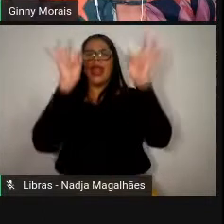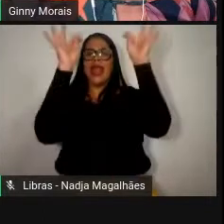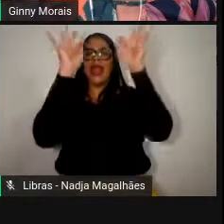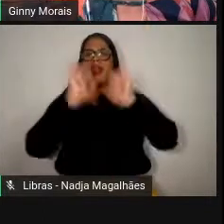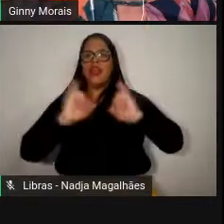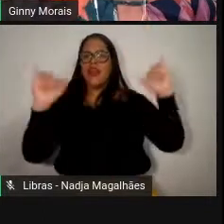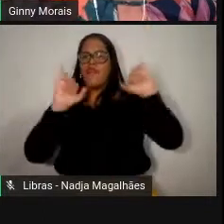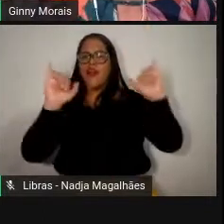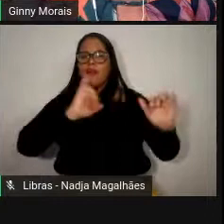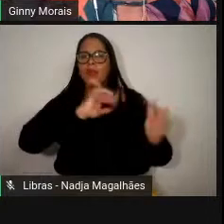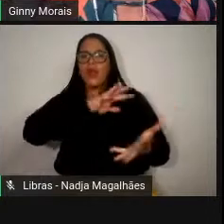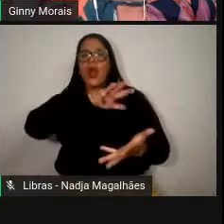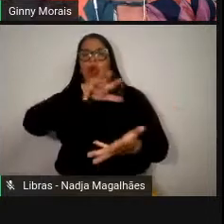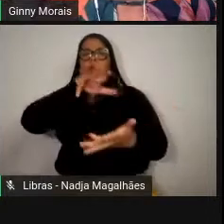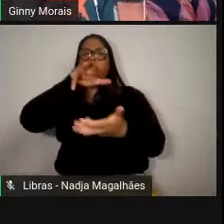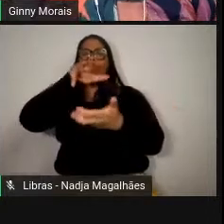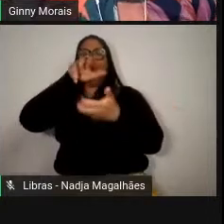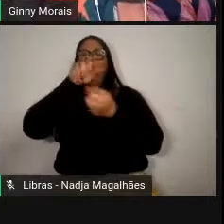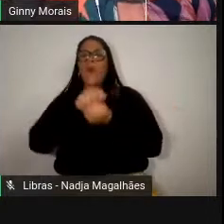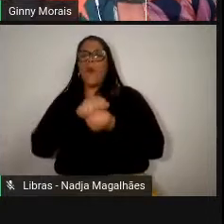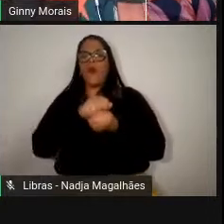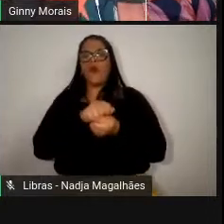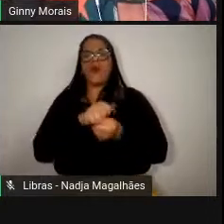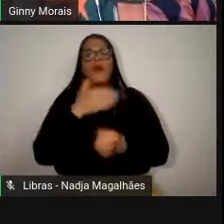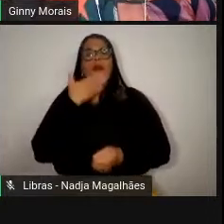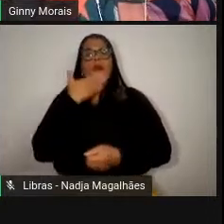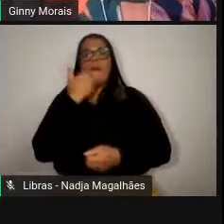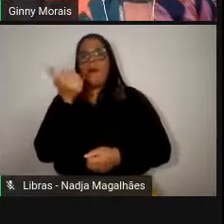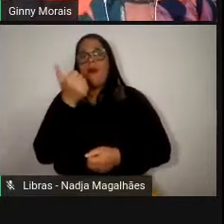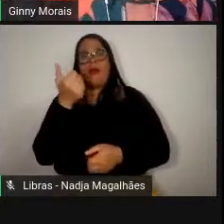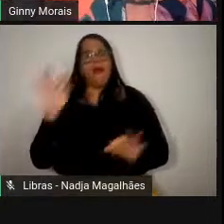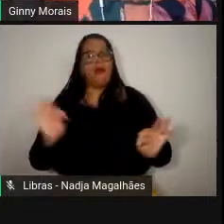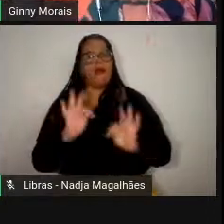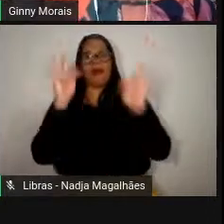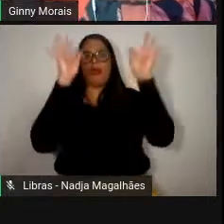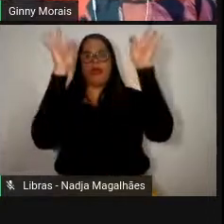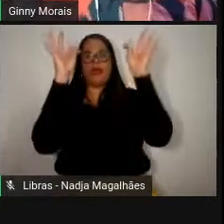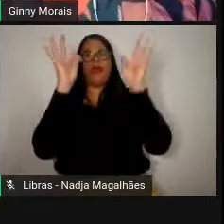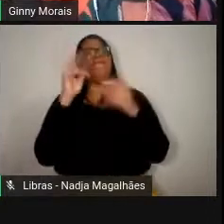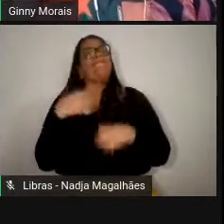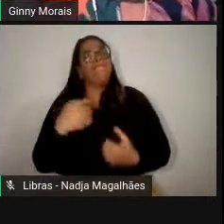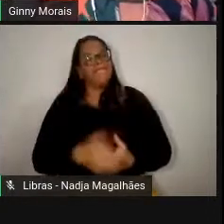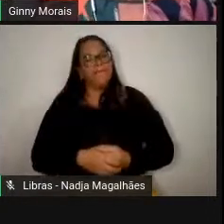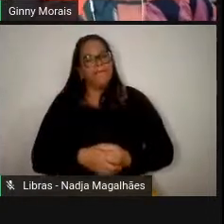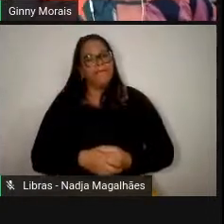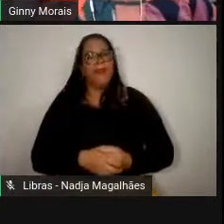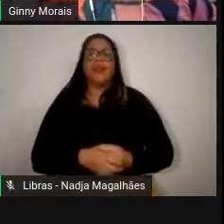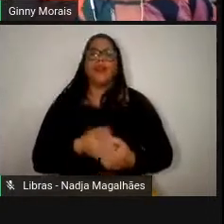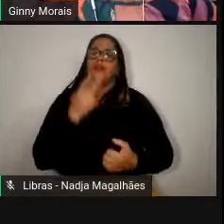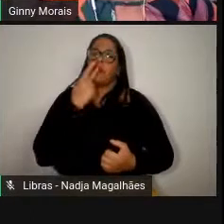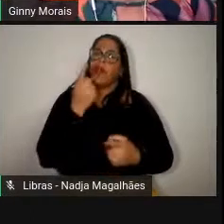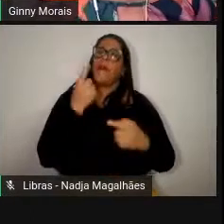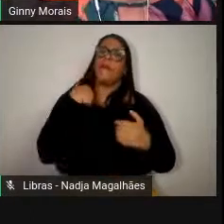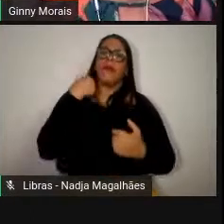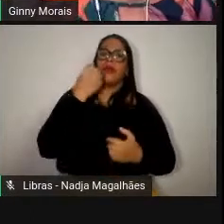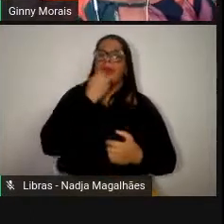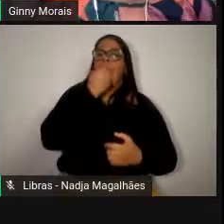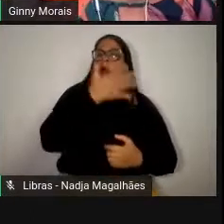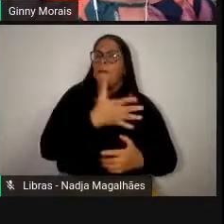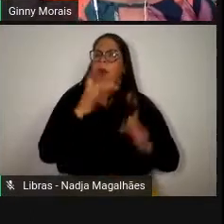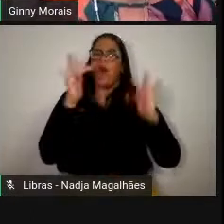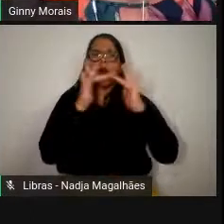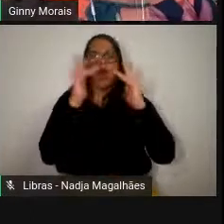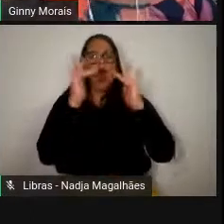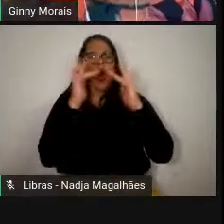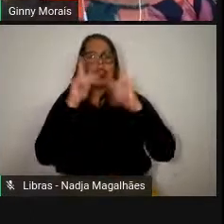mídia mundiais, os grandes players mundiais de tecnologia. E isso, por um lado, é muito bom, né, que está chegando perto do público, há